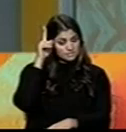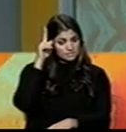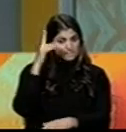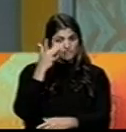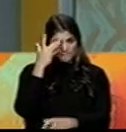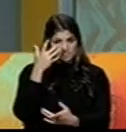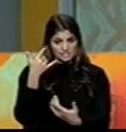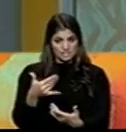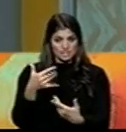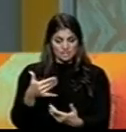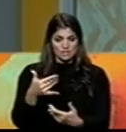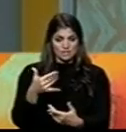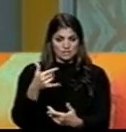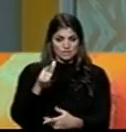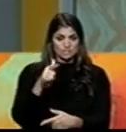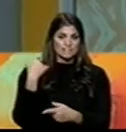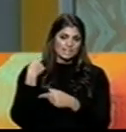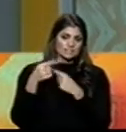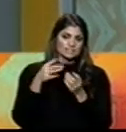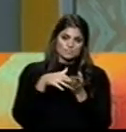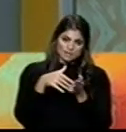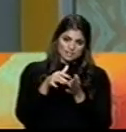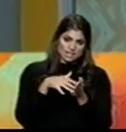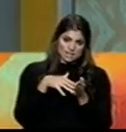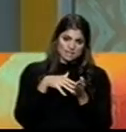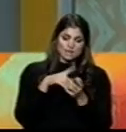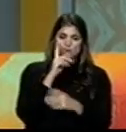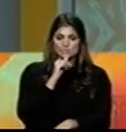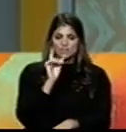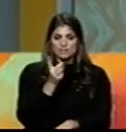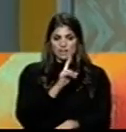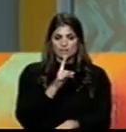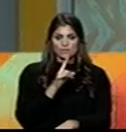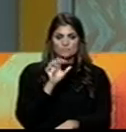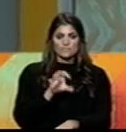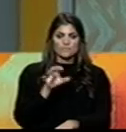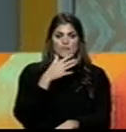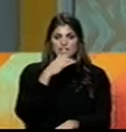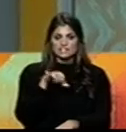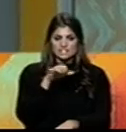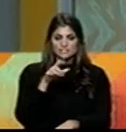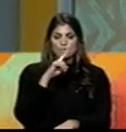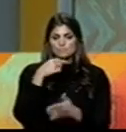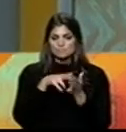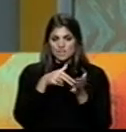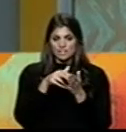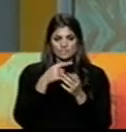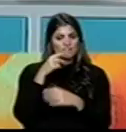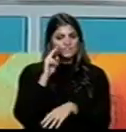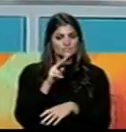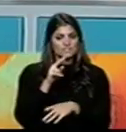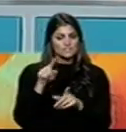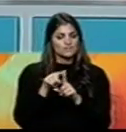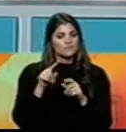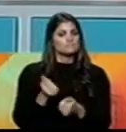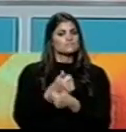versão, desta vez, em vez de ser os tradicionais com manteiga, com açúcar, vamos fazer uma versão com azeite e com mel e vais ver que ficam deliciosos. Mais light.